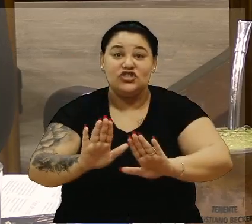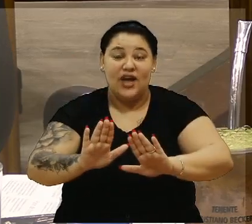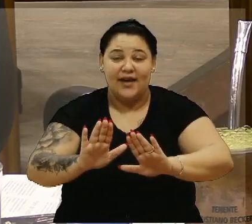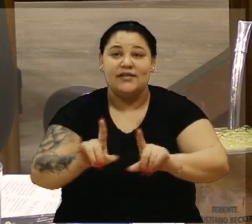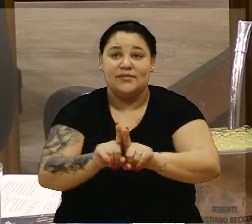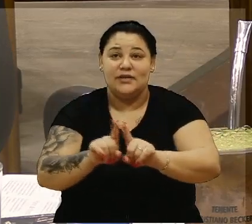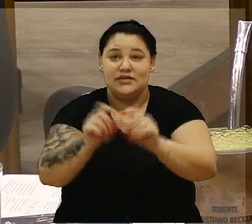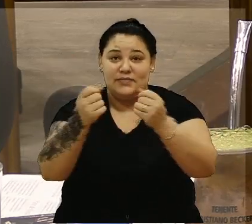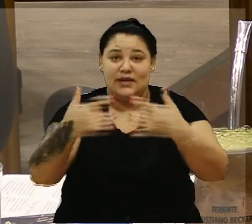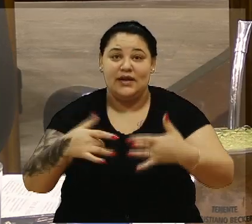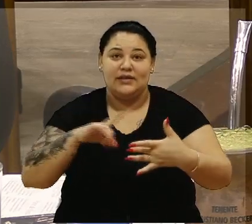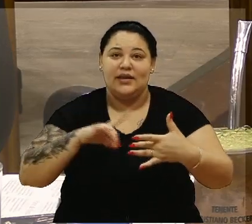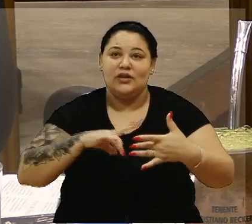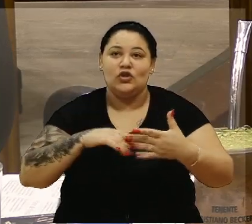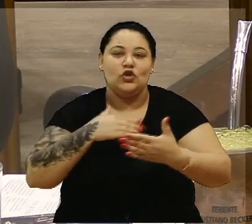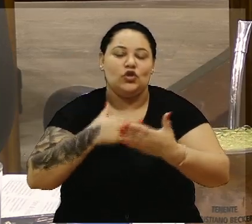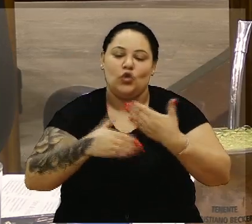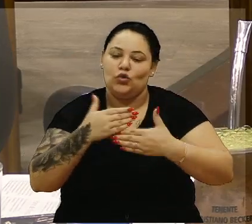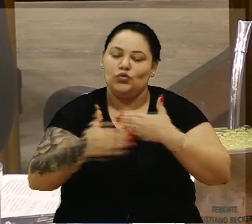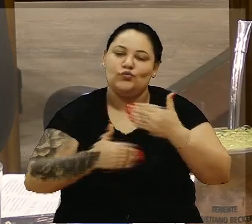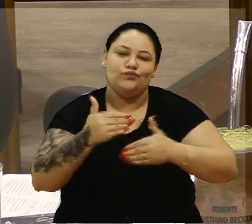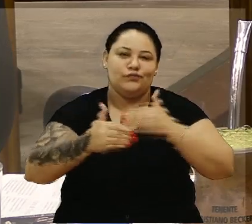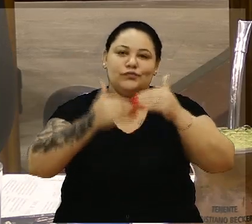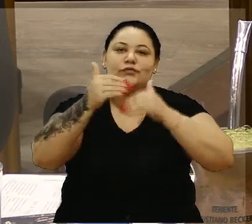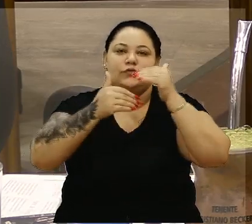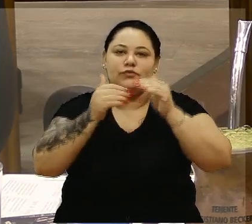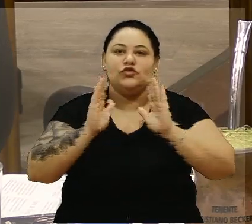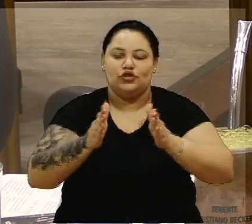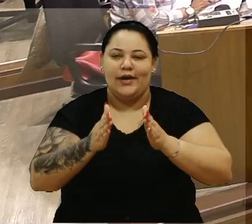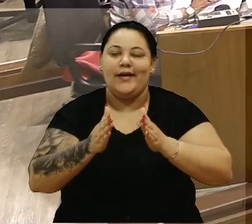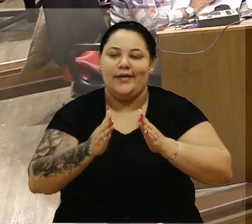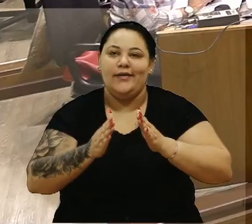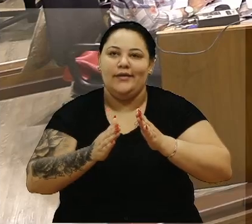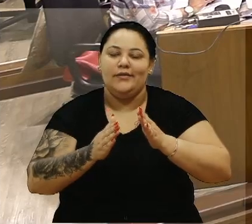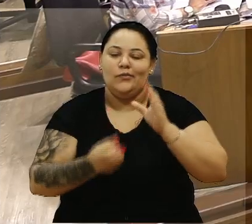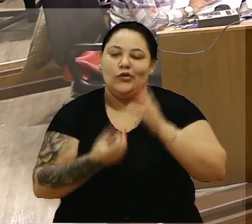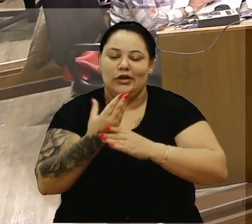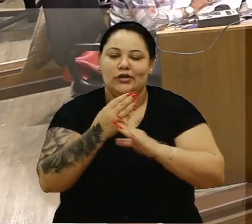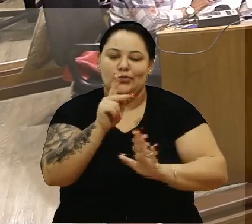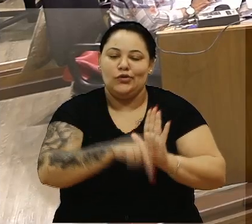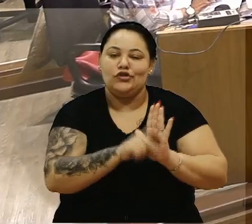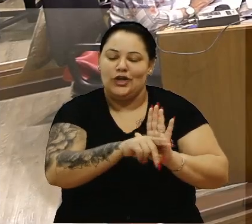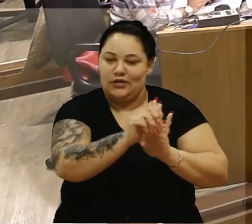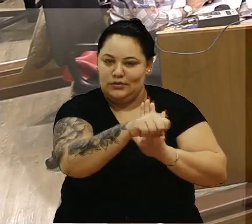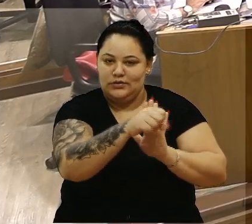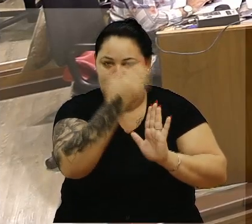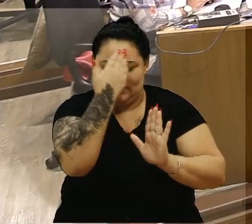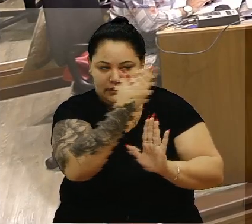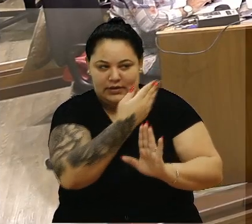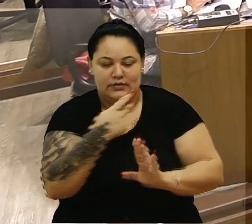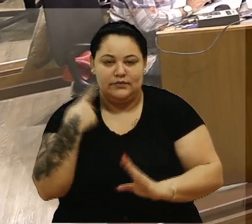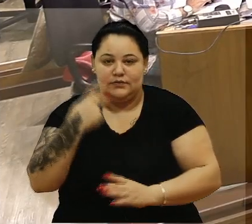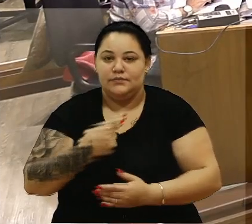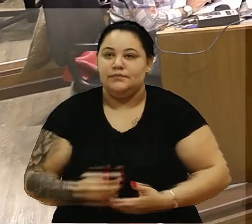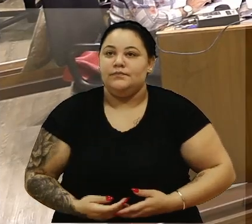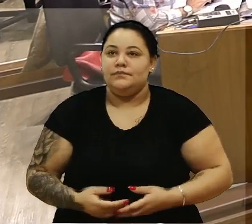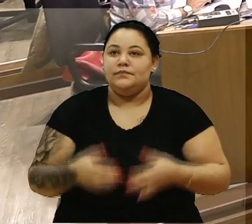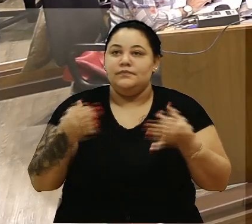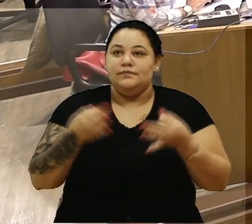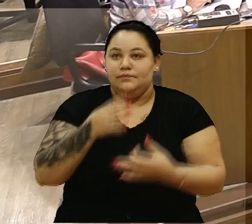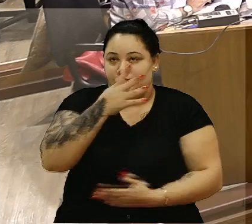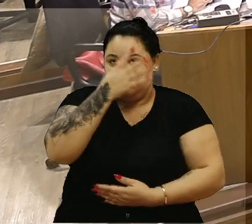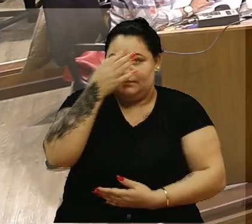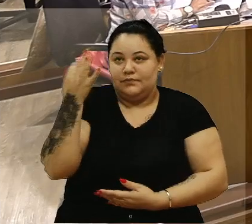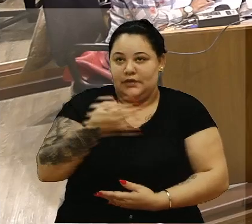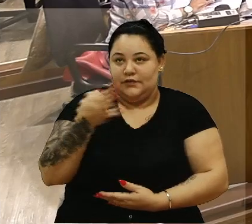existe um processo, não é simples assim. Mas já está sendo desenvolvido o projeto, sim. Obrigado, vereador. Perfeito, vereador Daniel. A gente fica muito feliz com